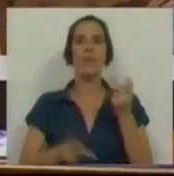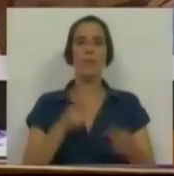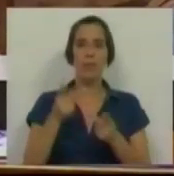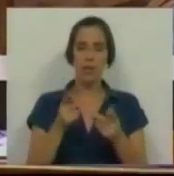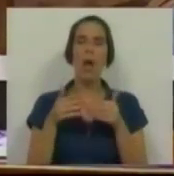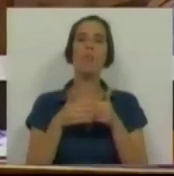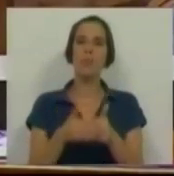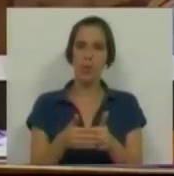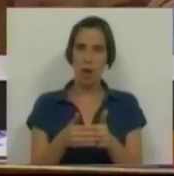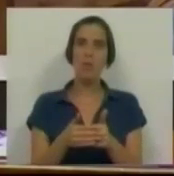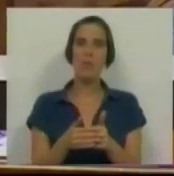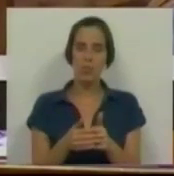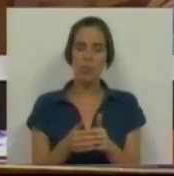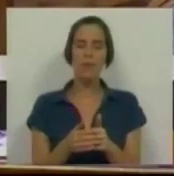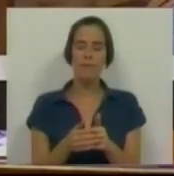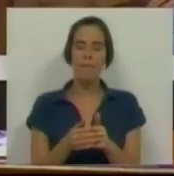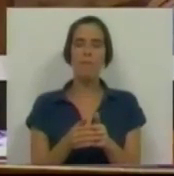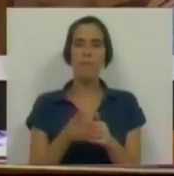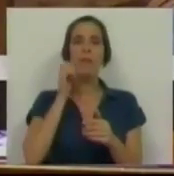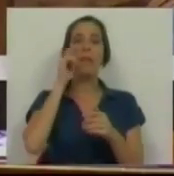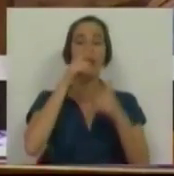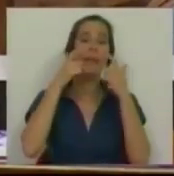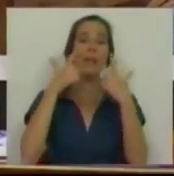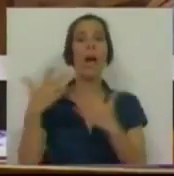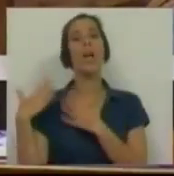este processo, vamos apurar as